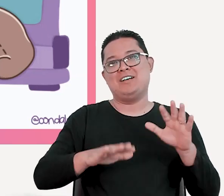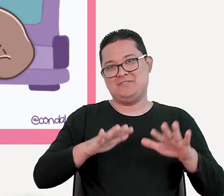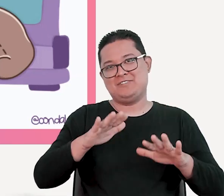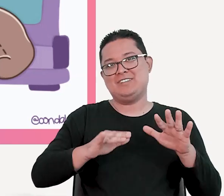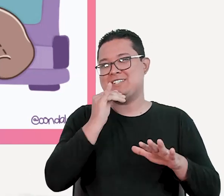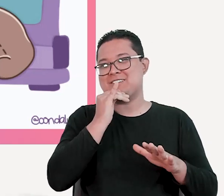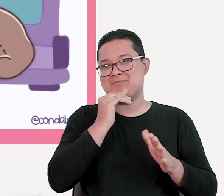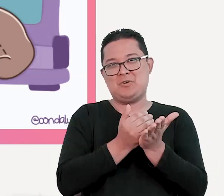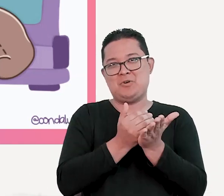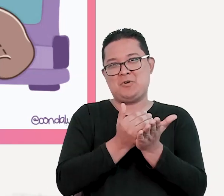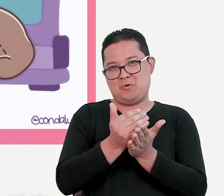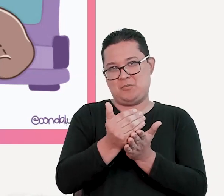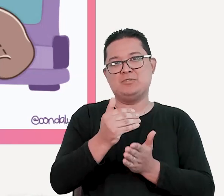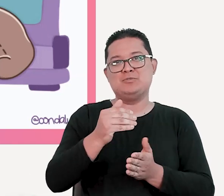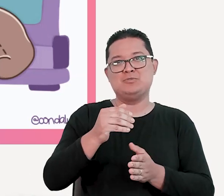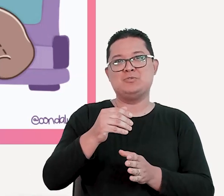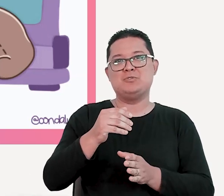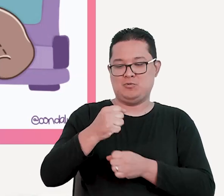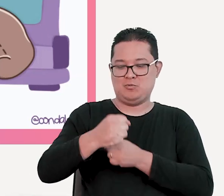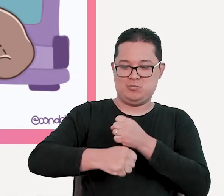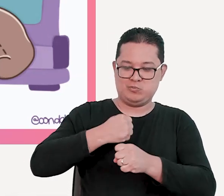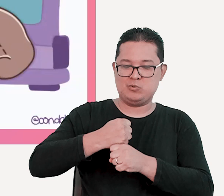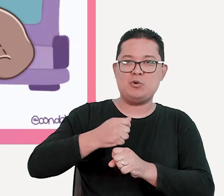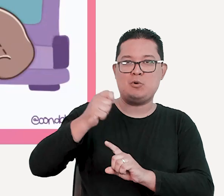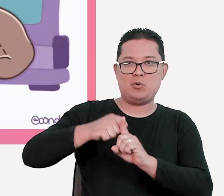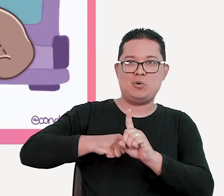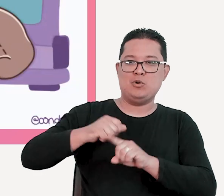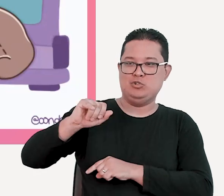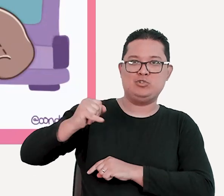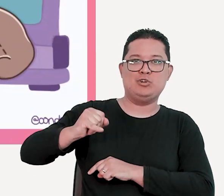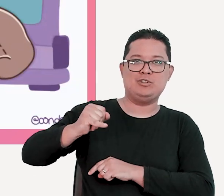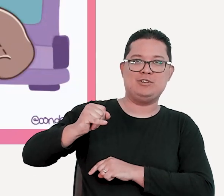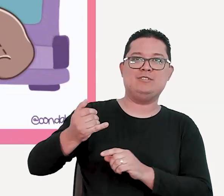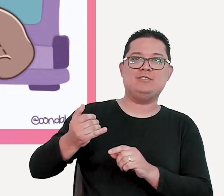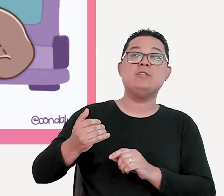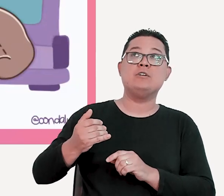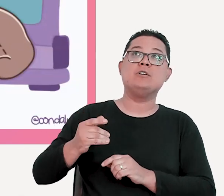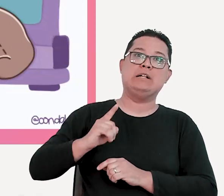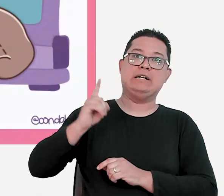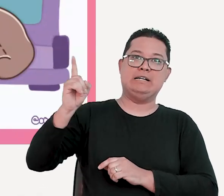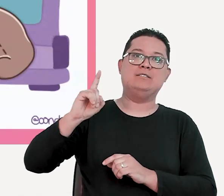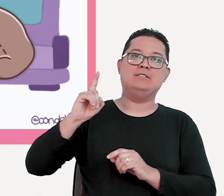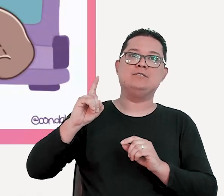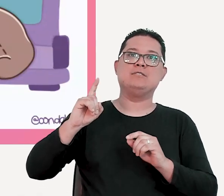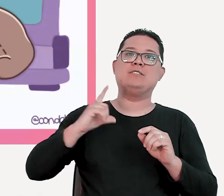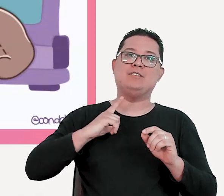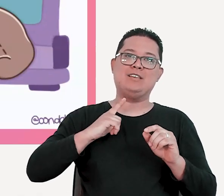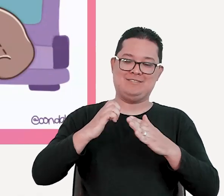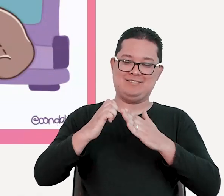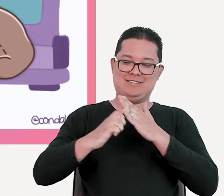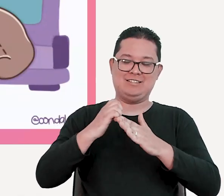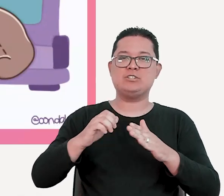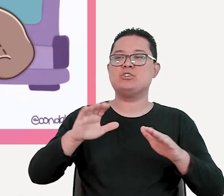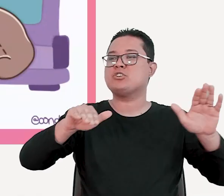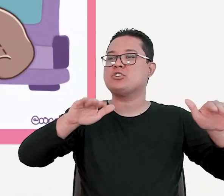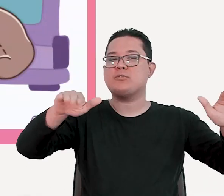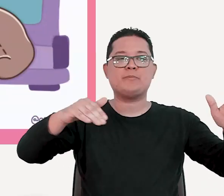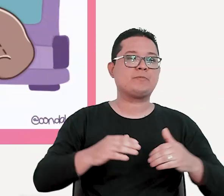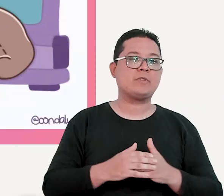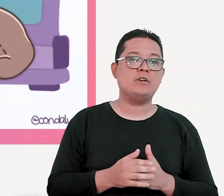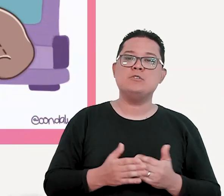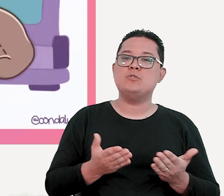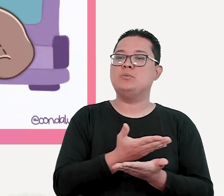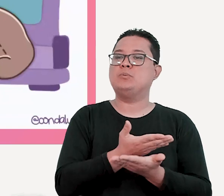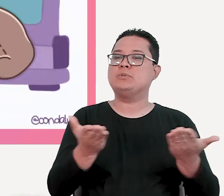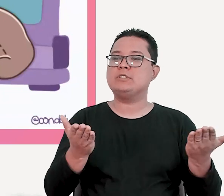qual feriado que as pessoas querem seguir. Laura, você está no Brasil, você quer seguir os feriados do Brasil, você quer seguir o feriado de onde? Eu escolhi o feriado